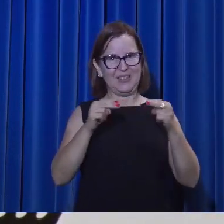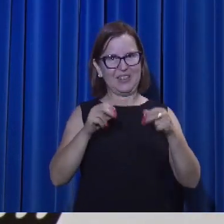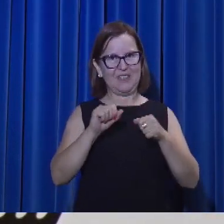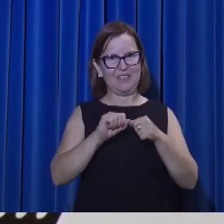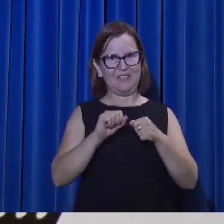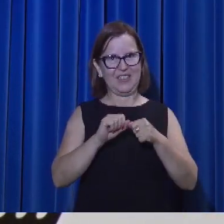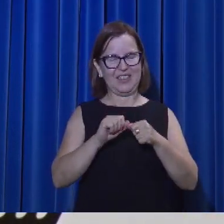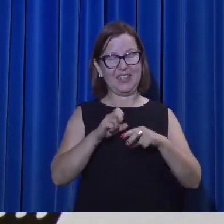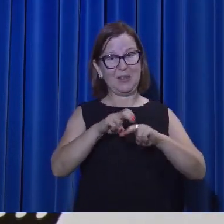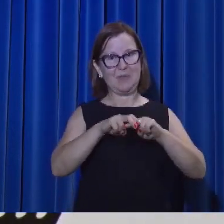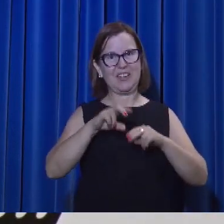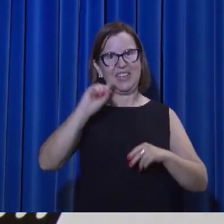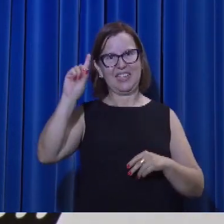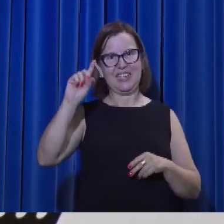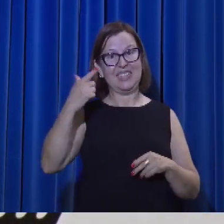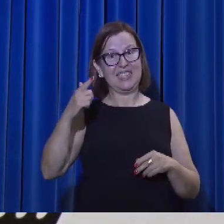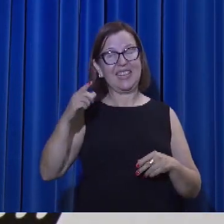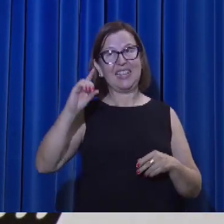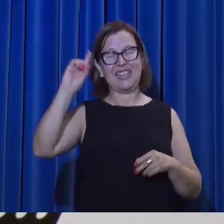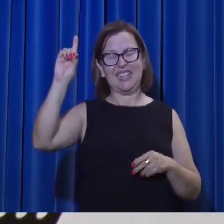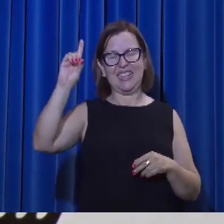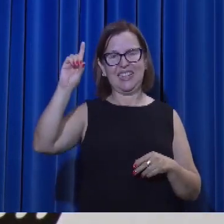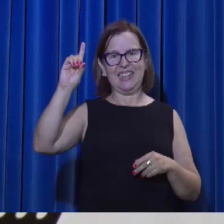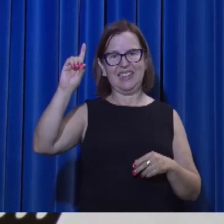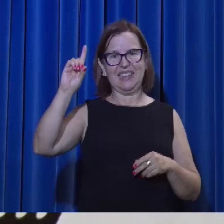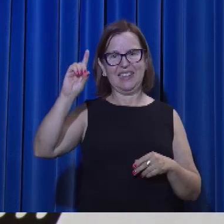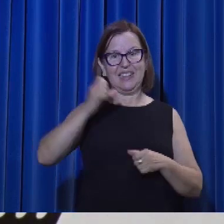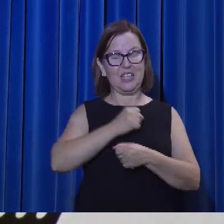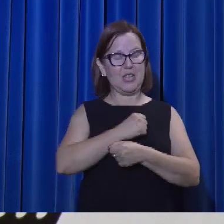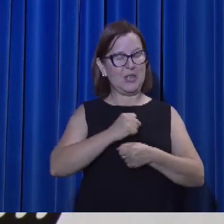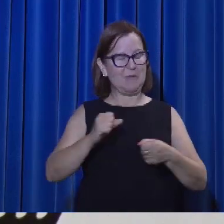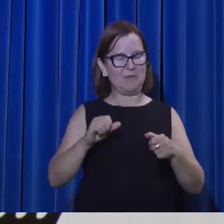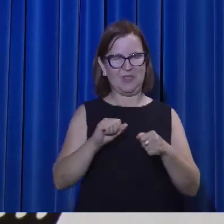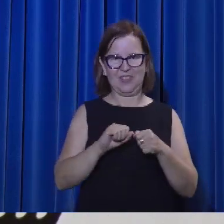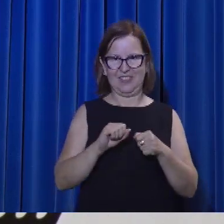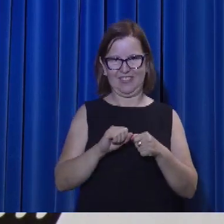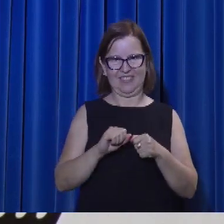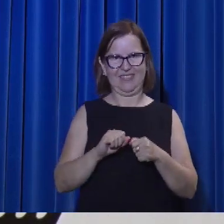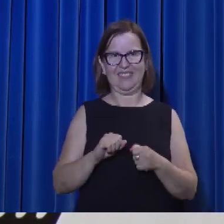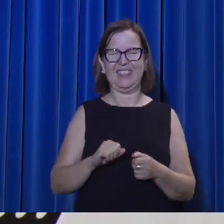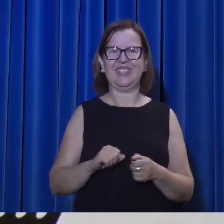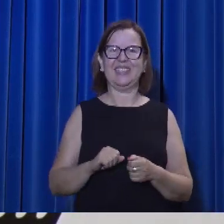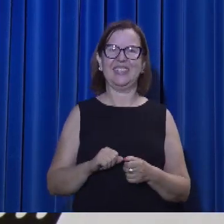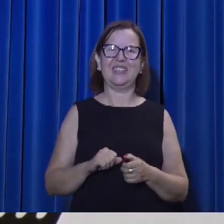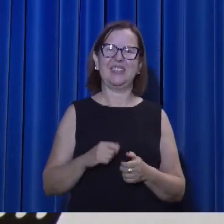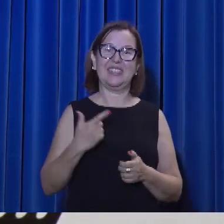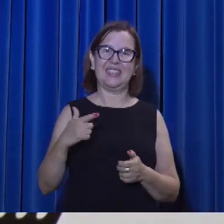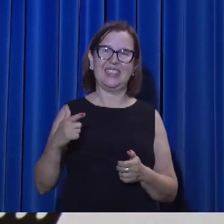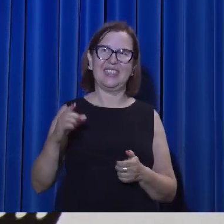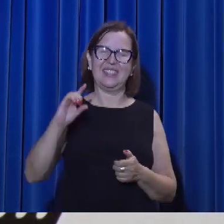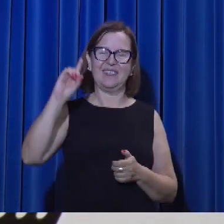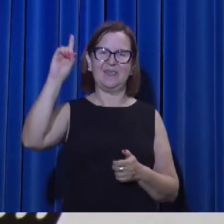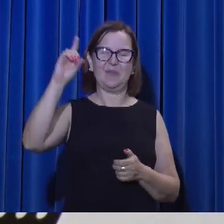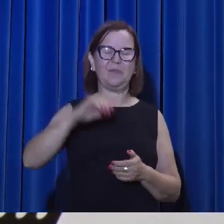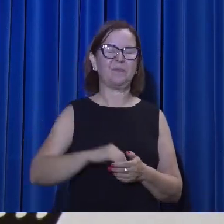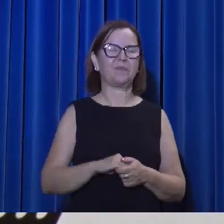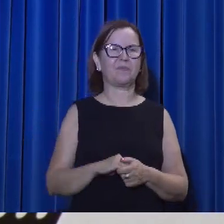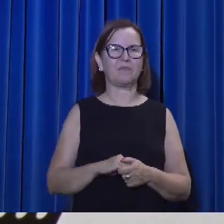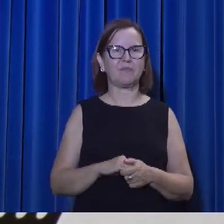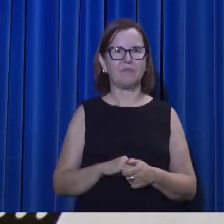dele, e sem ele, nada do que foi feito se fez. Tem um